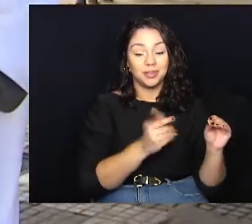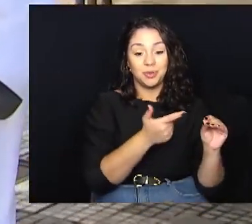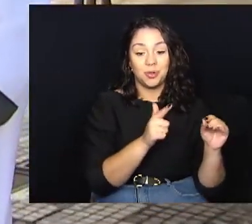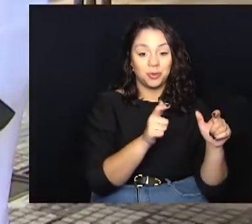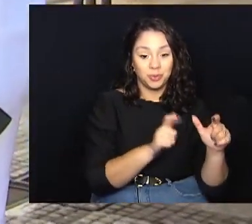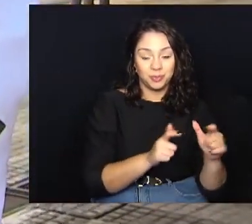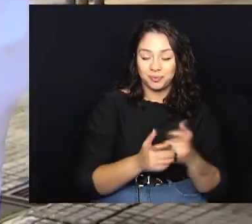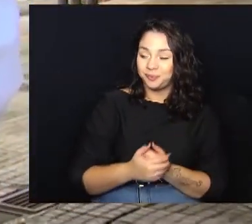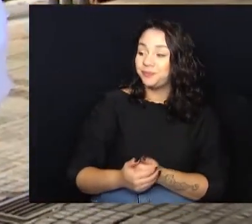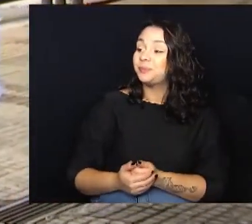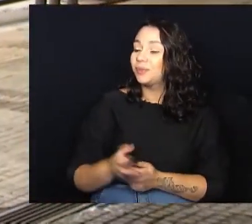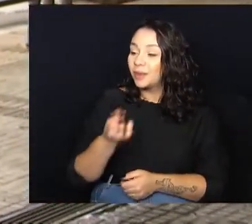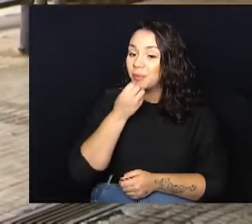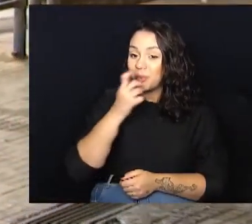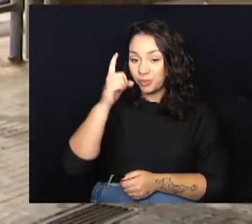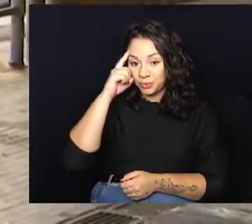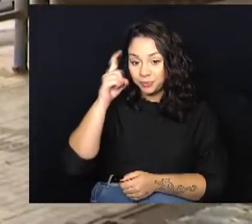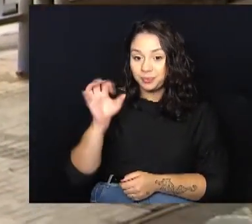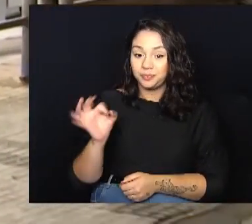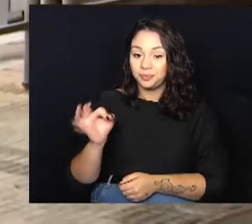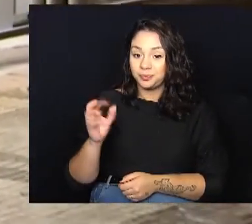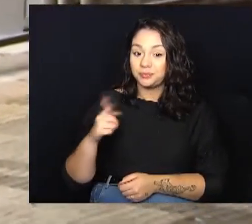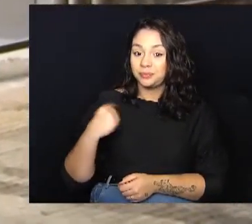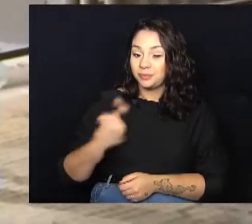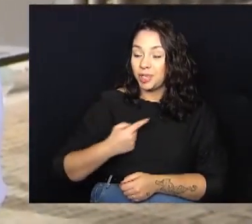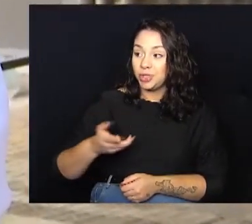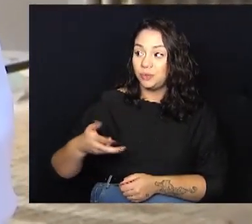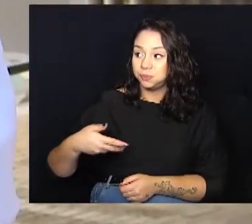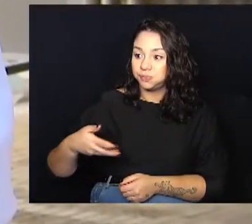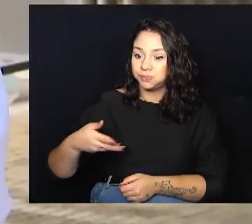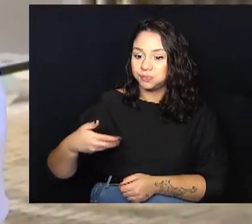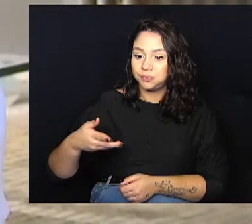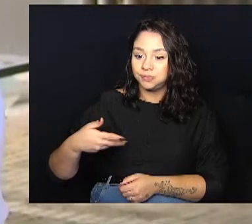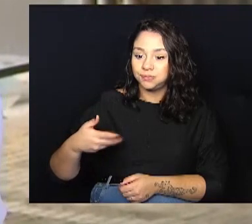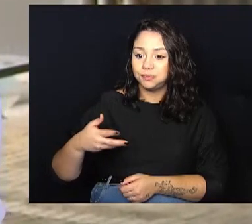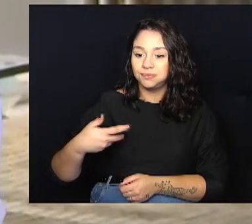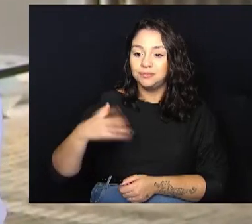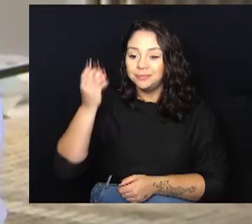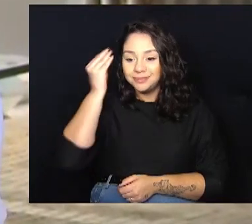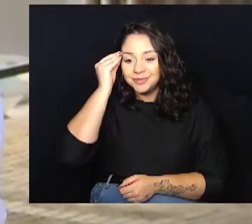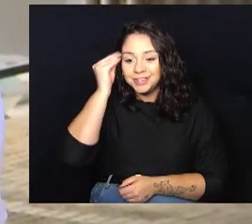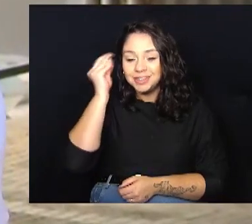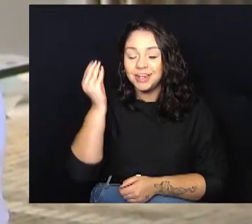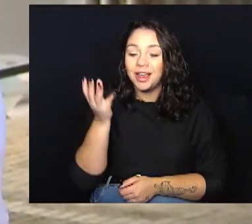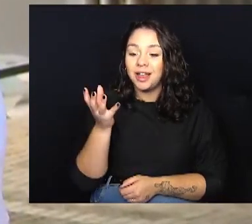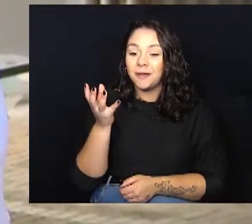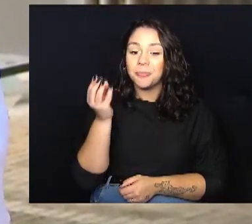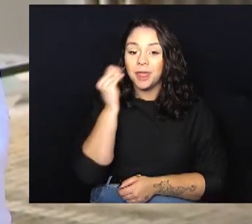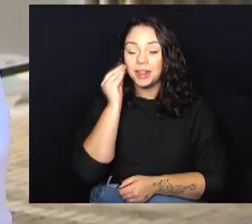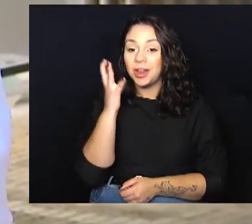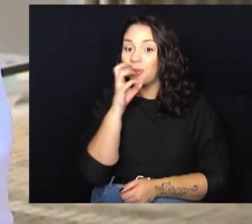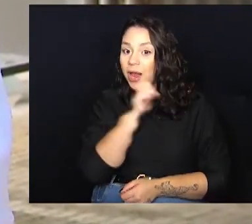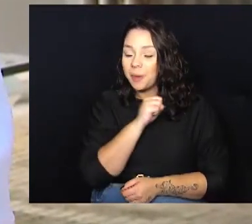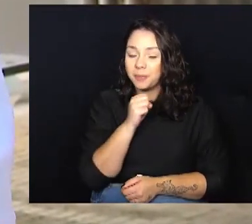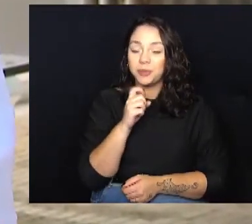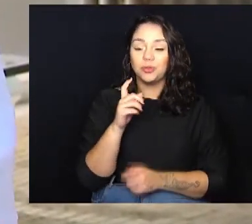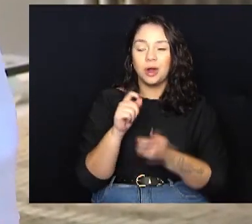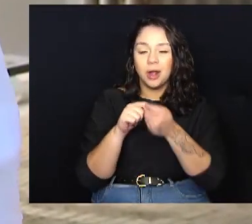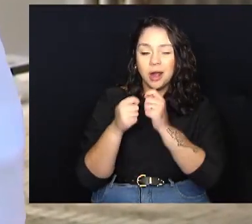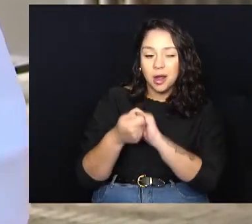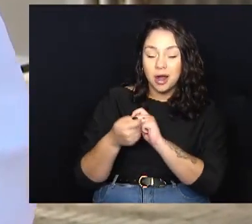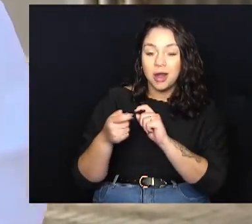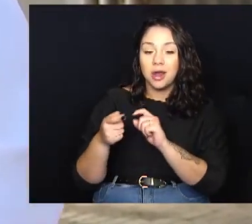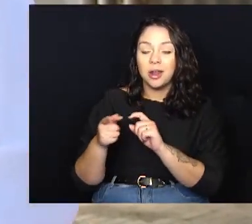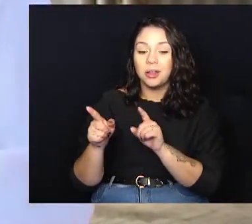Bom dia Exatamente estamos a todo vapor tentando agilizar nossas estruturas as nossas adaptações de